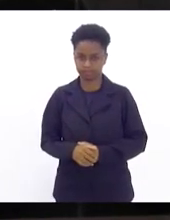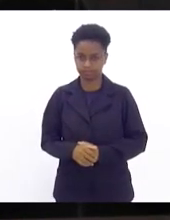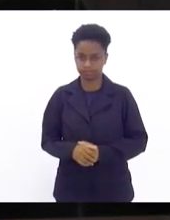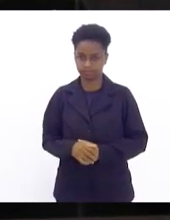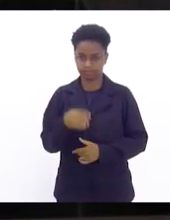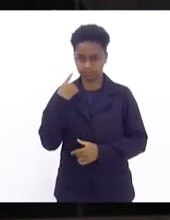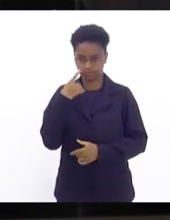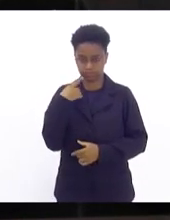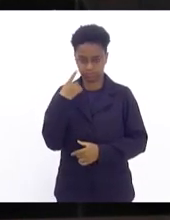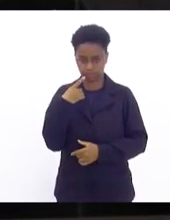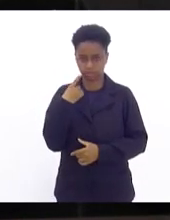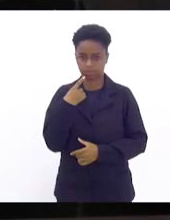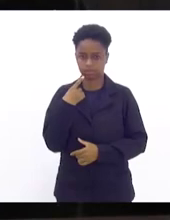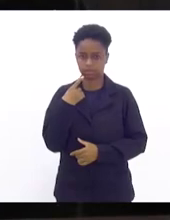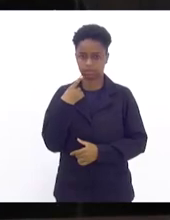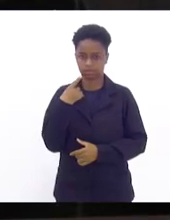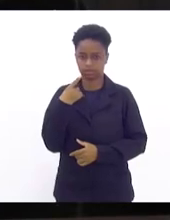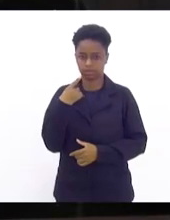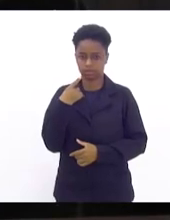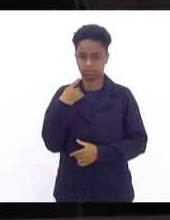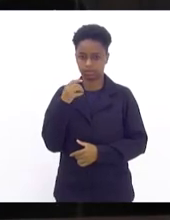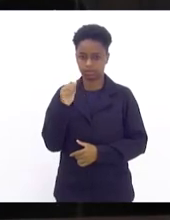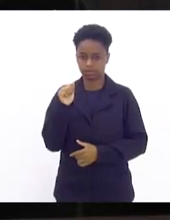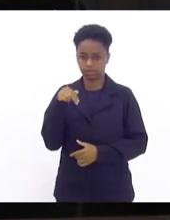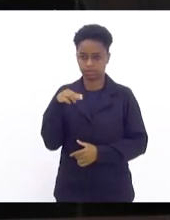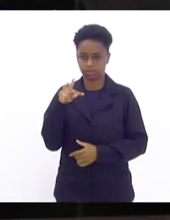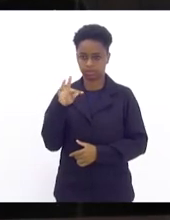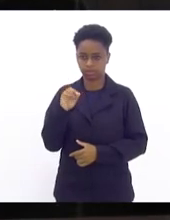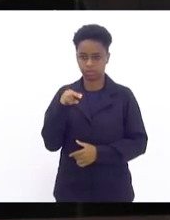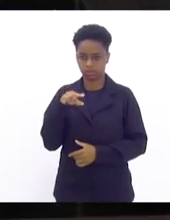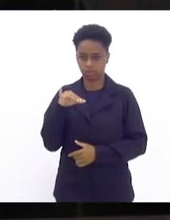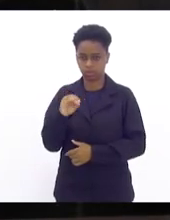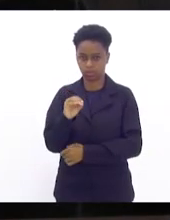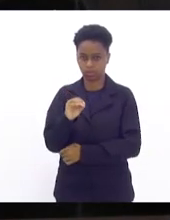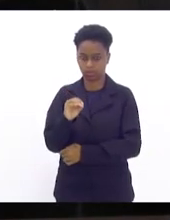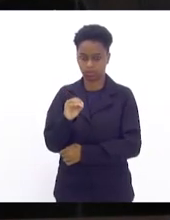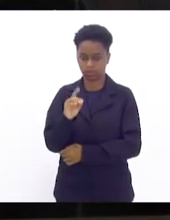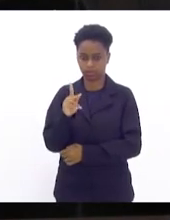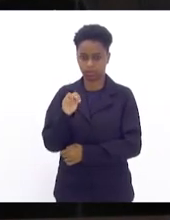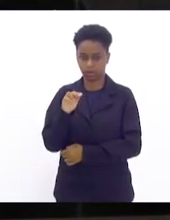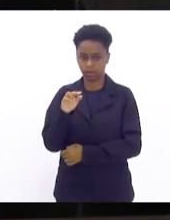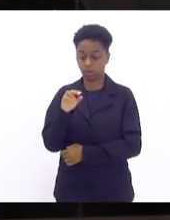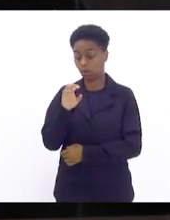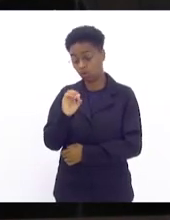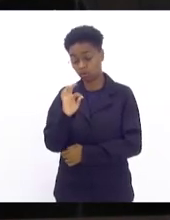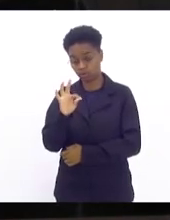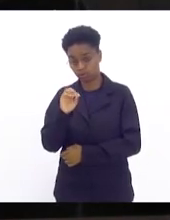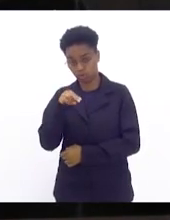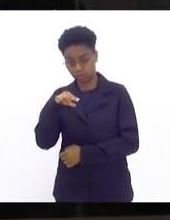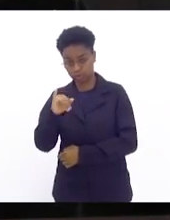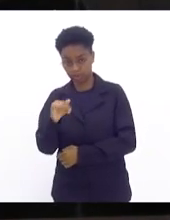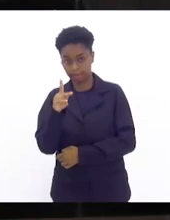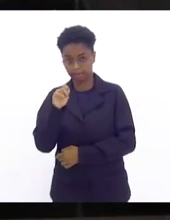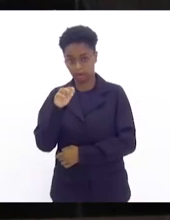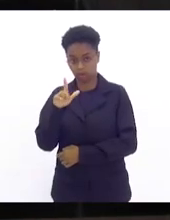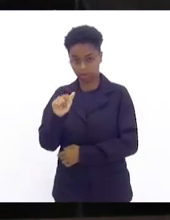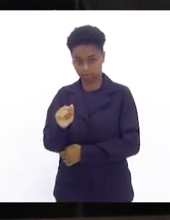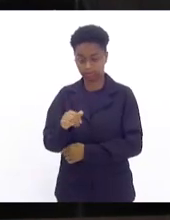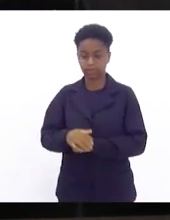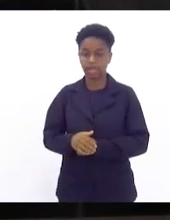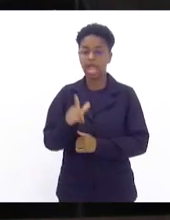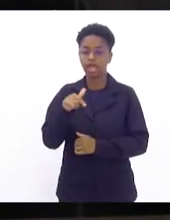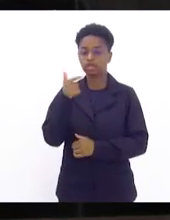Deputado Otone de Paula Pai, é mais um caso de